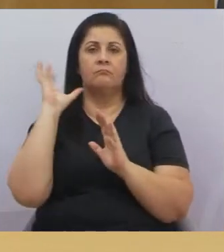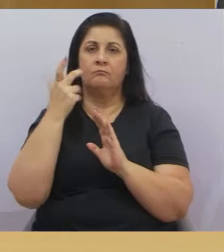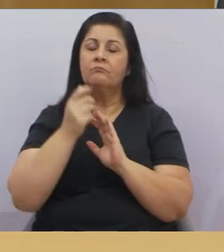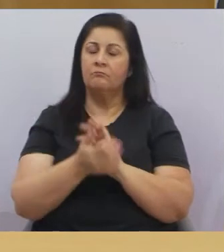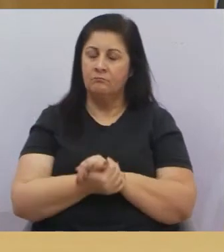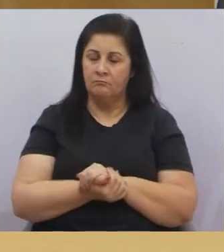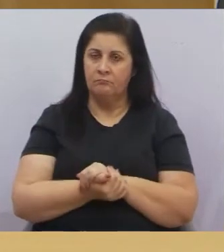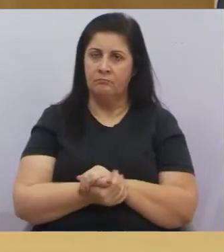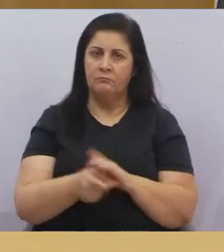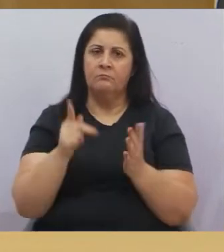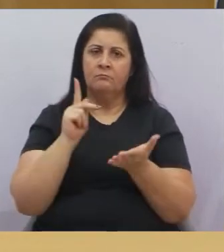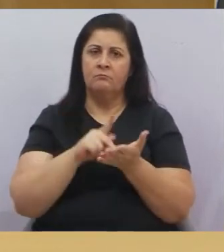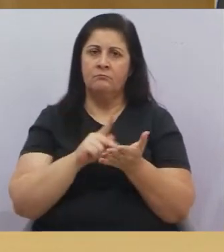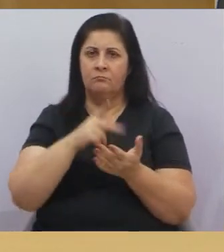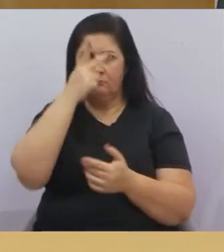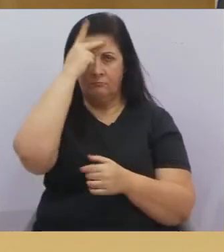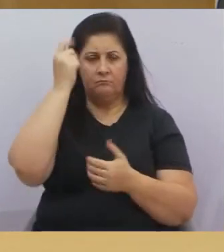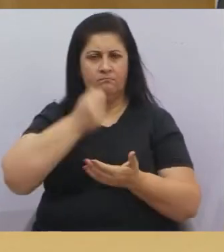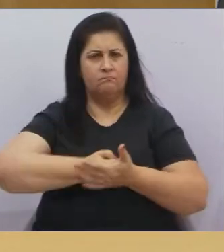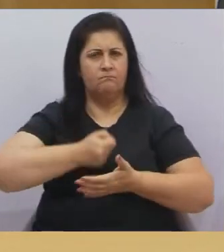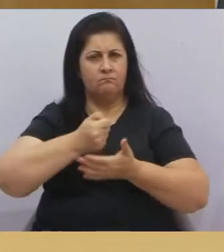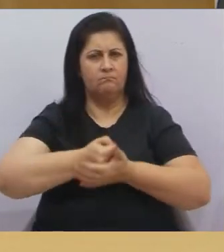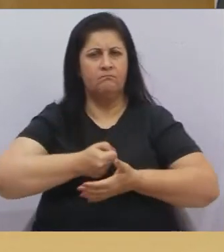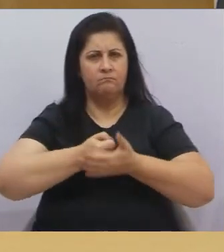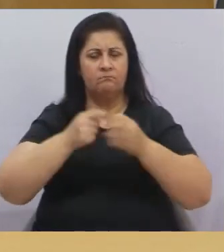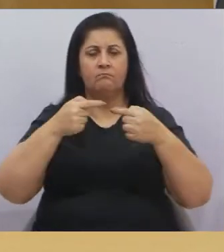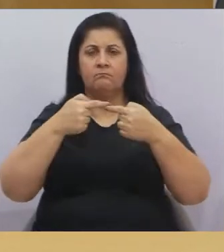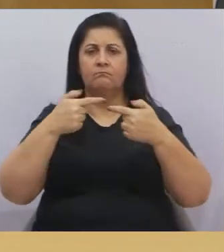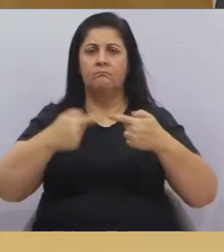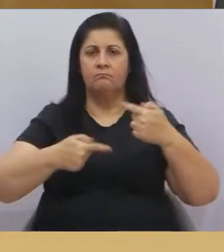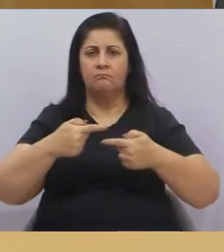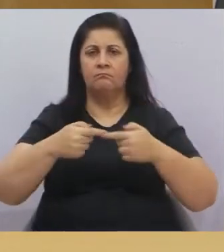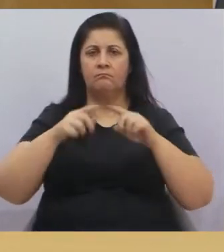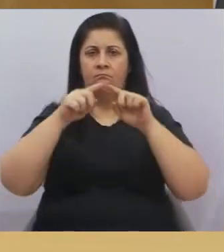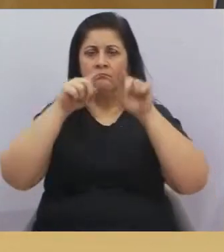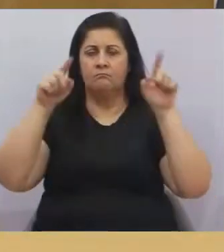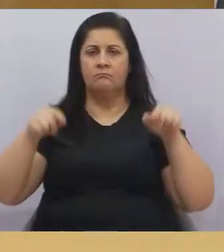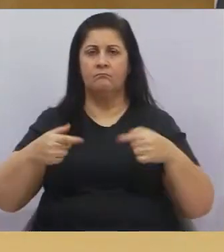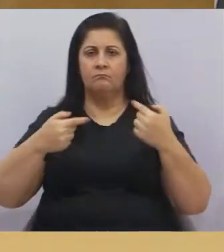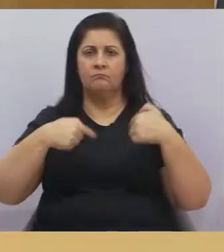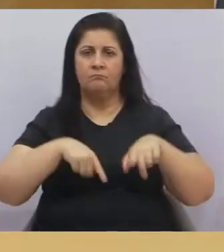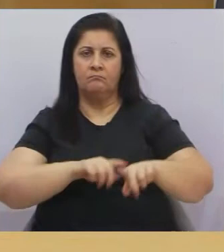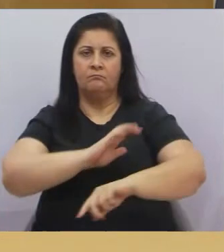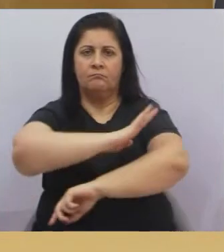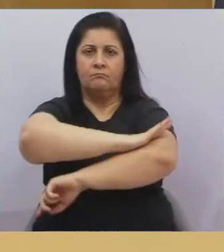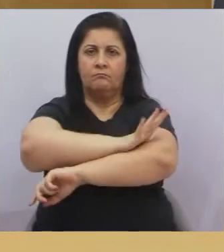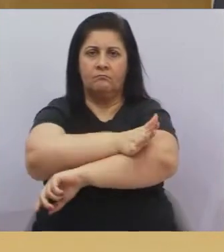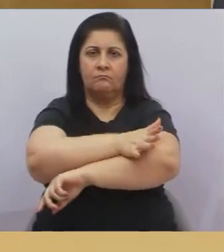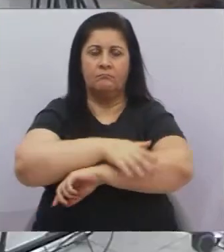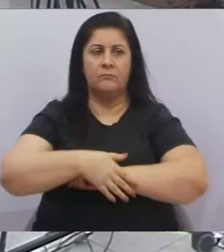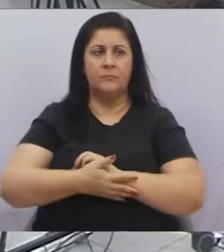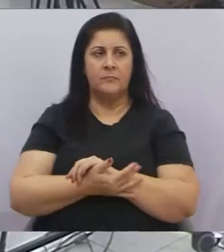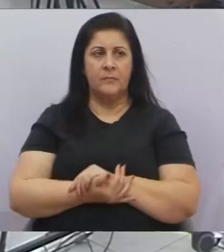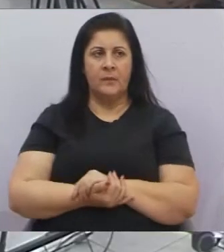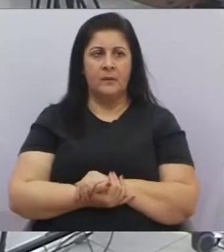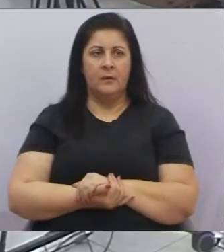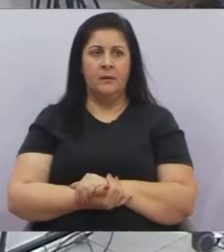e que realmente as pessoas lutem por políticas públicas antirracistas. É isso.